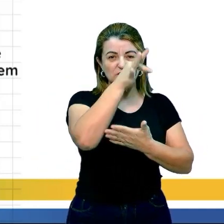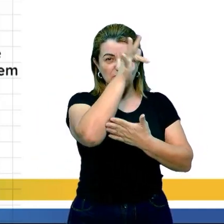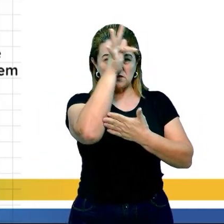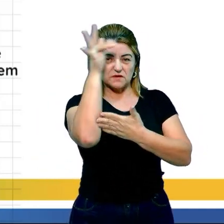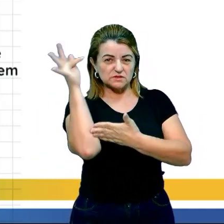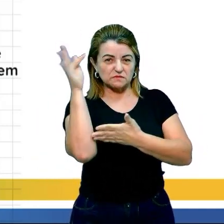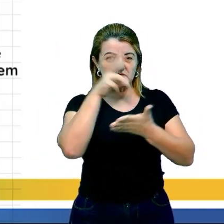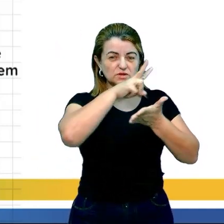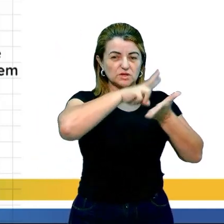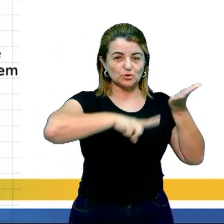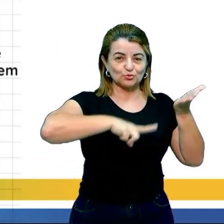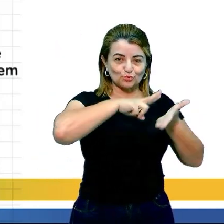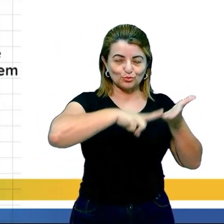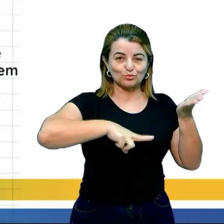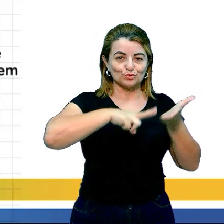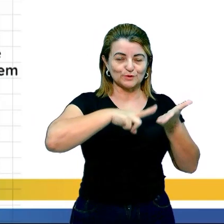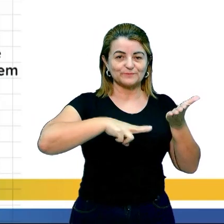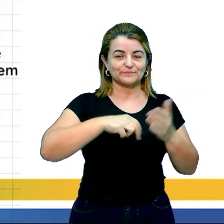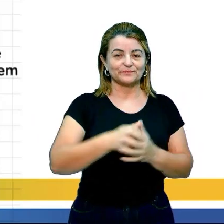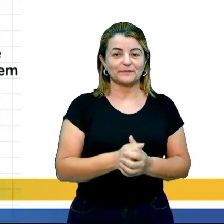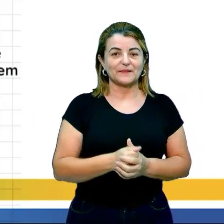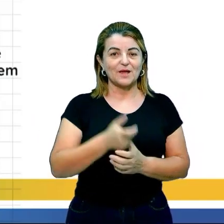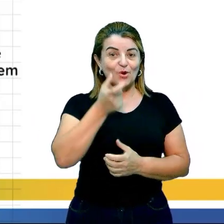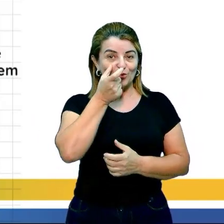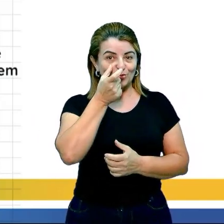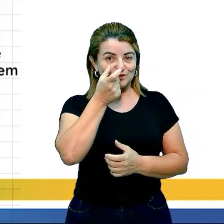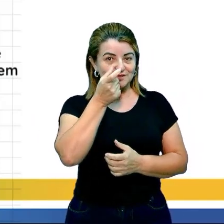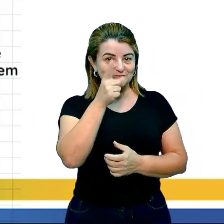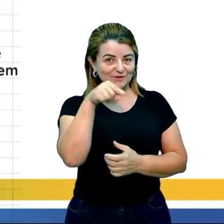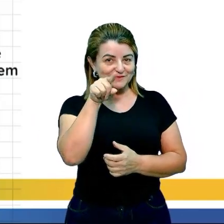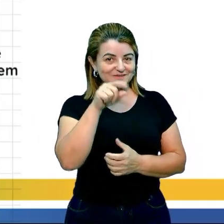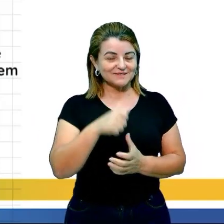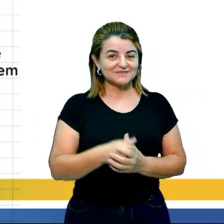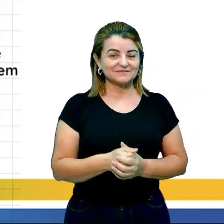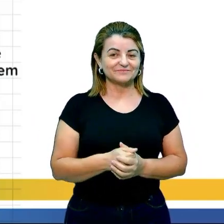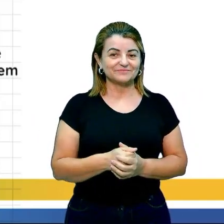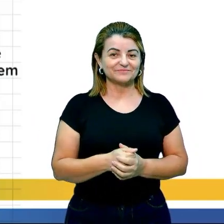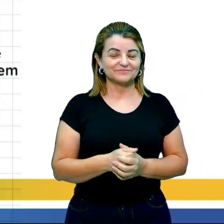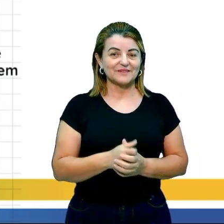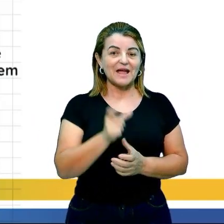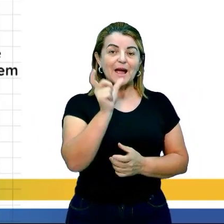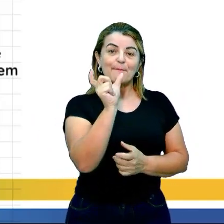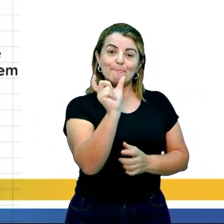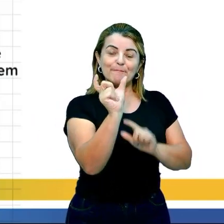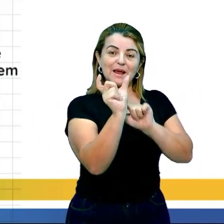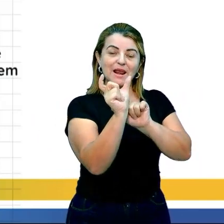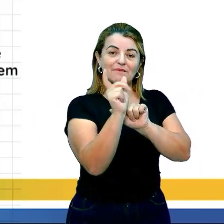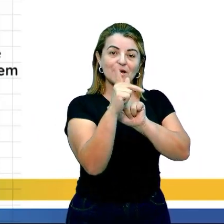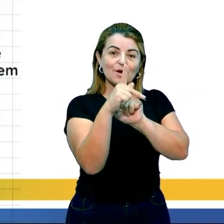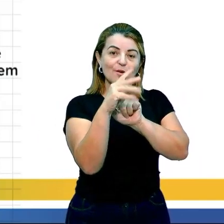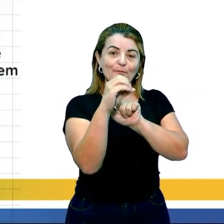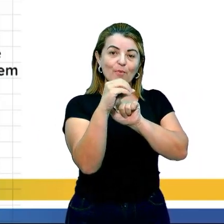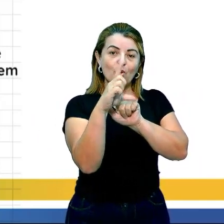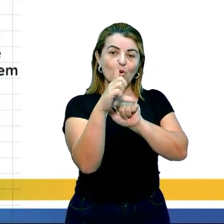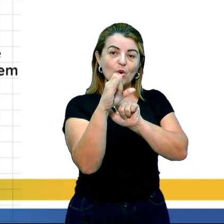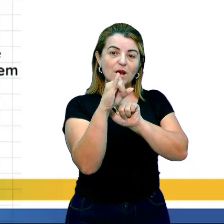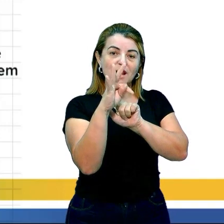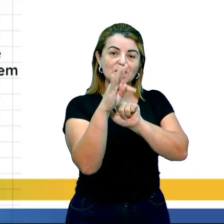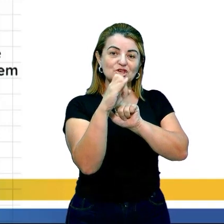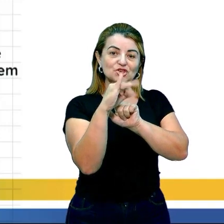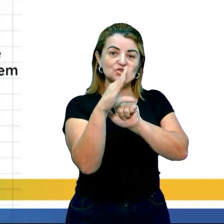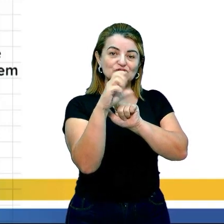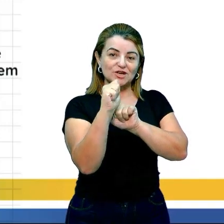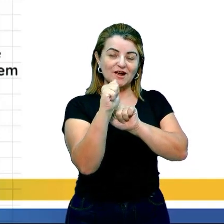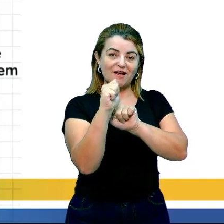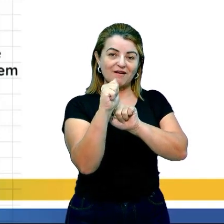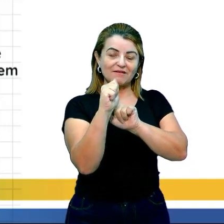leitura e uma curiosidade para vocês né a palavra política vem de Pólis